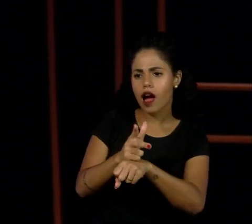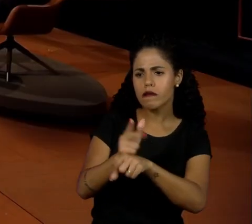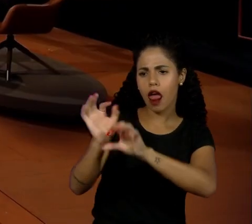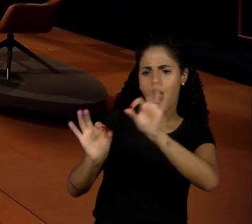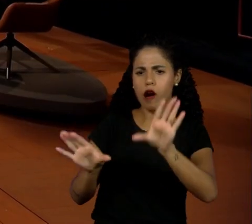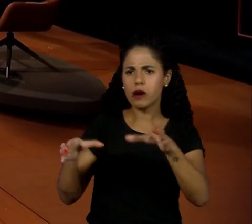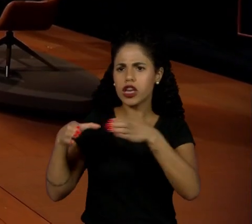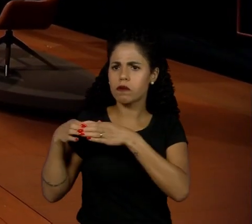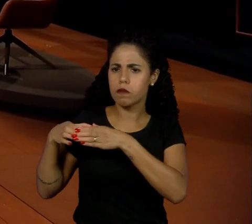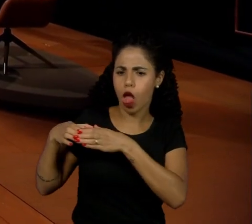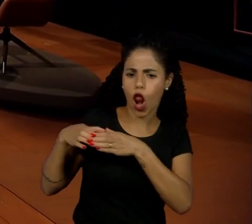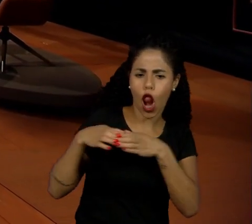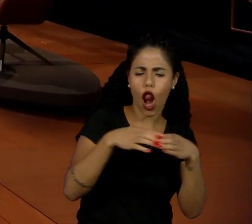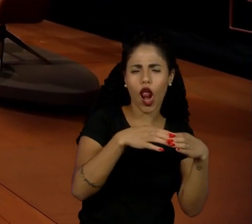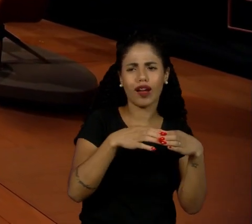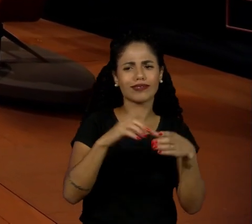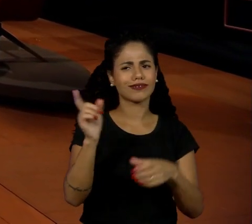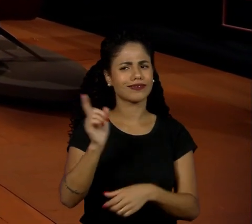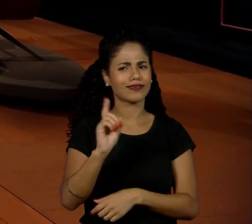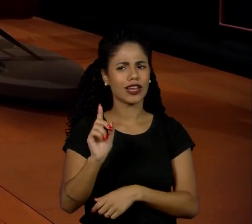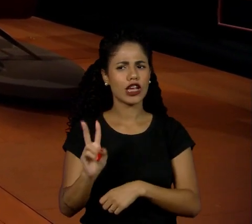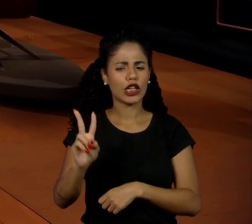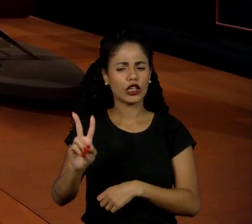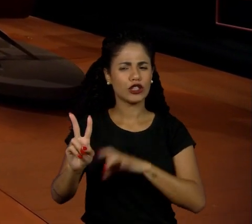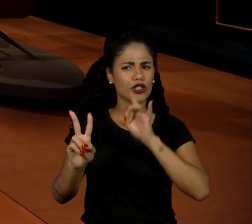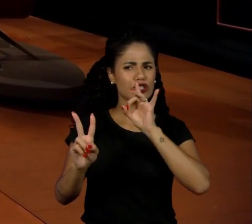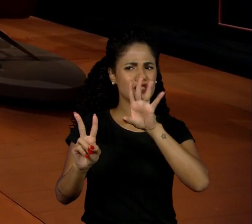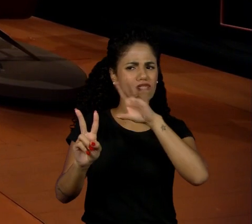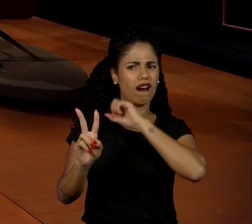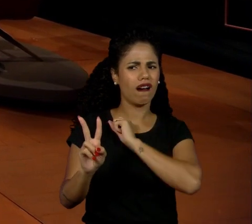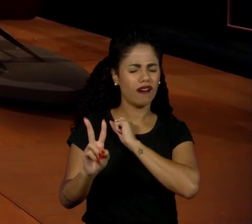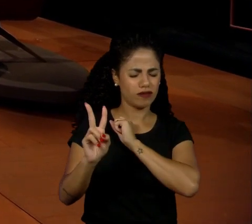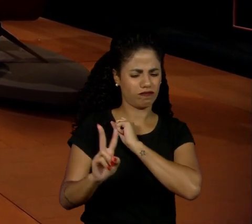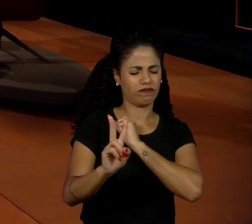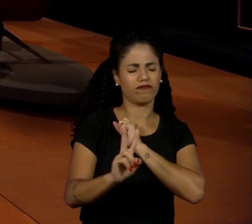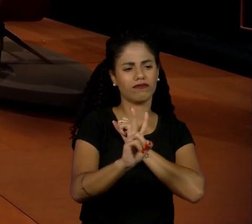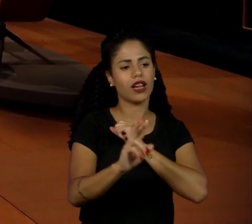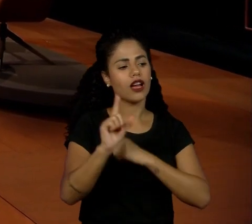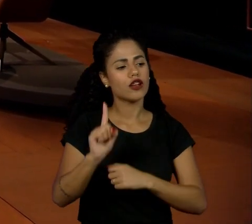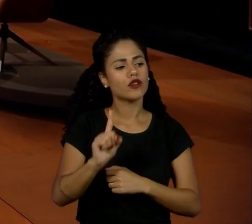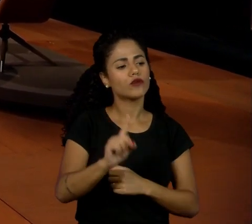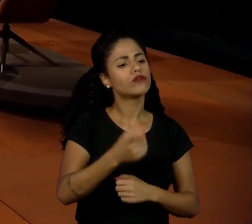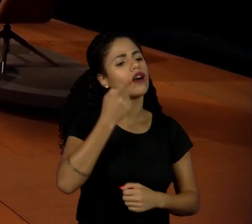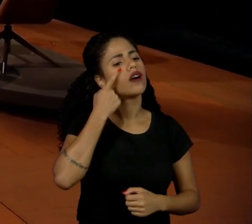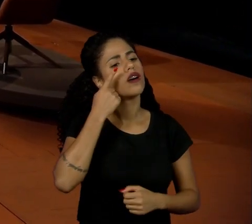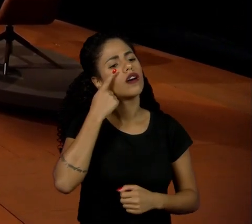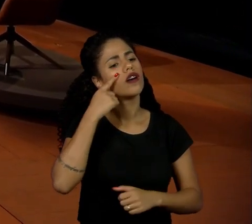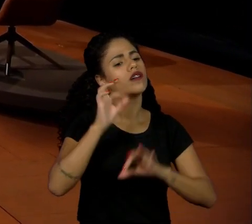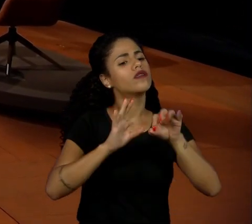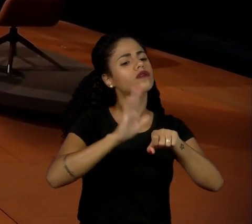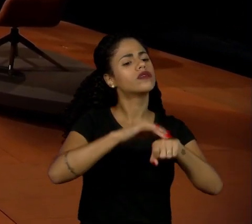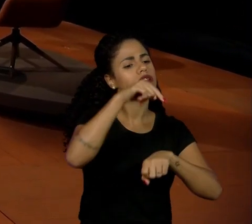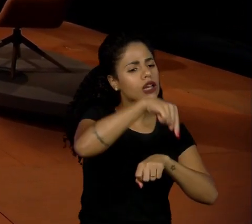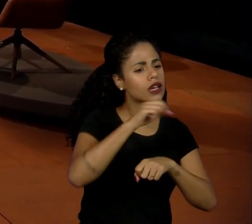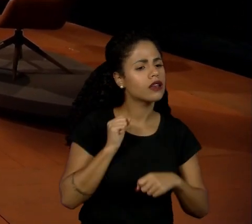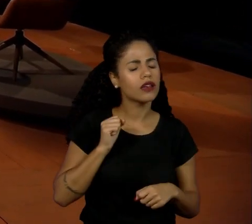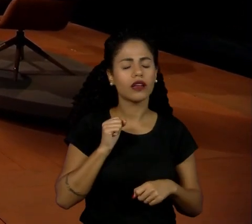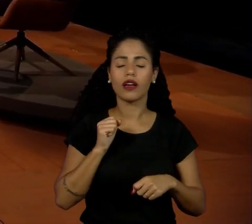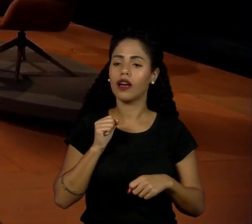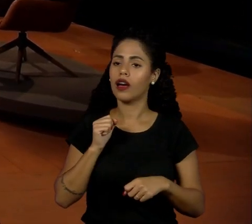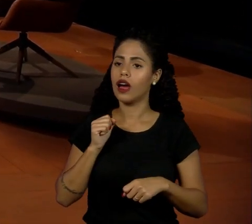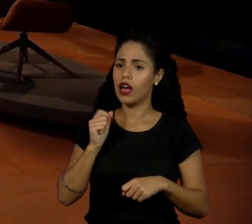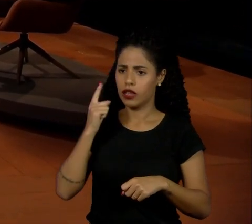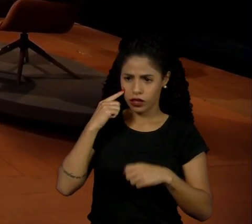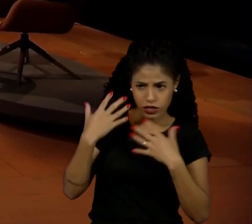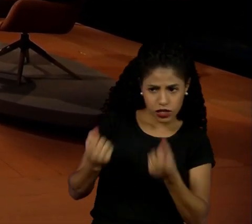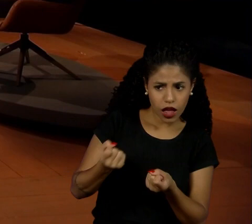aqui. Aqueles velhinhos jogando cartas. Eu passei nesse lugar, olhei para dentro e falei, vamos fazer aqui. E aí você